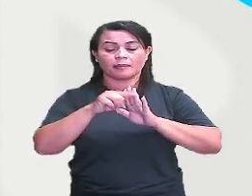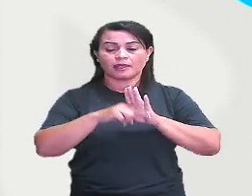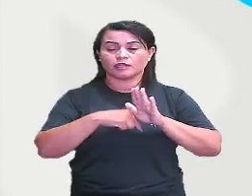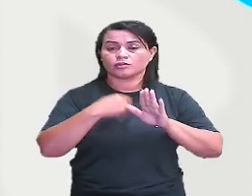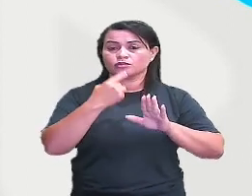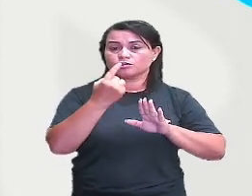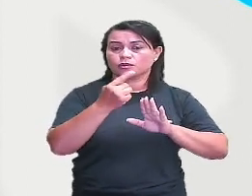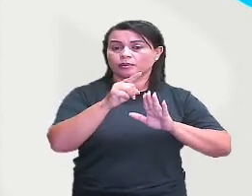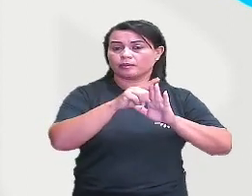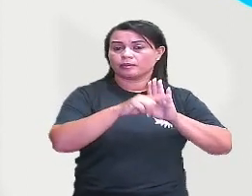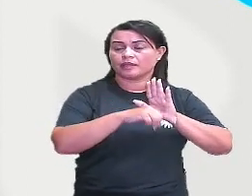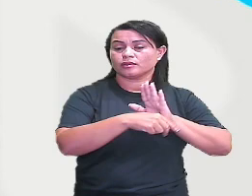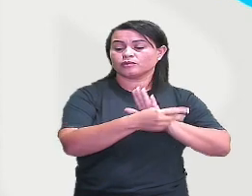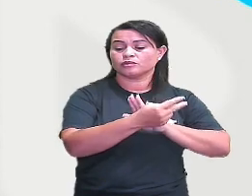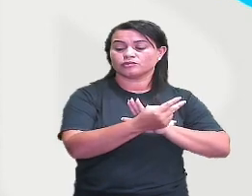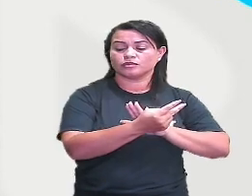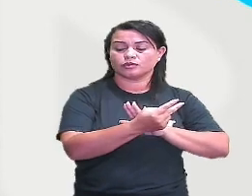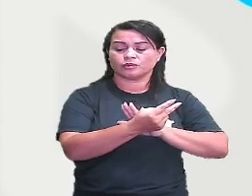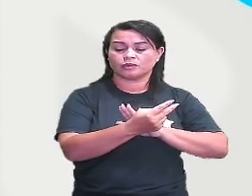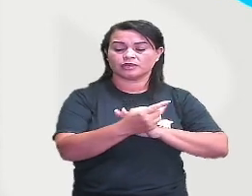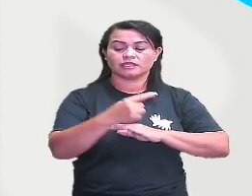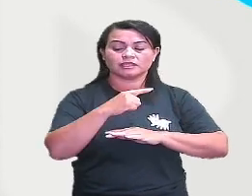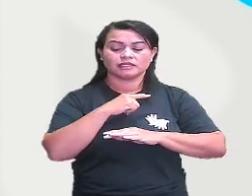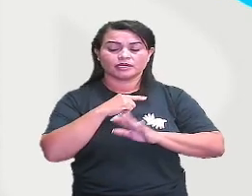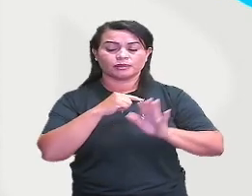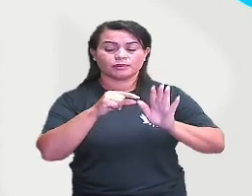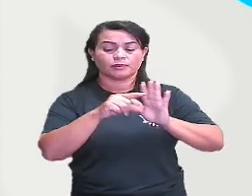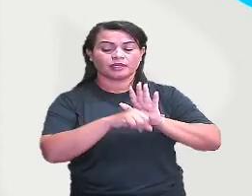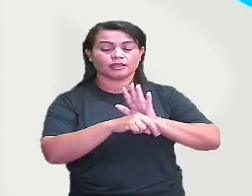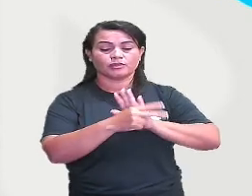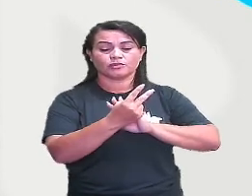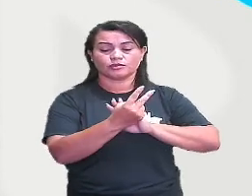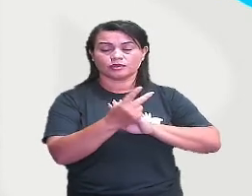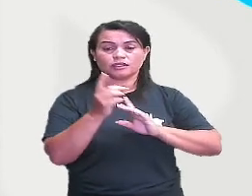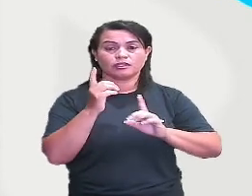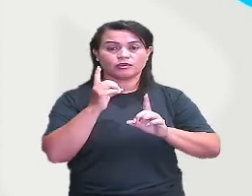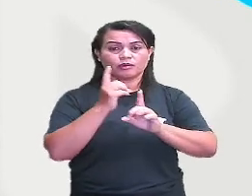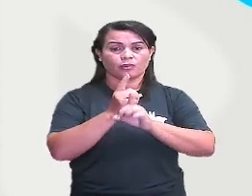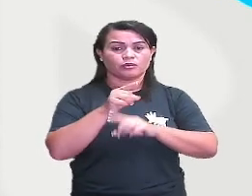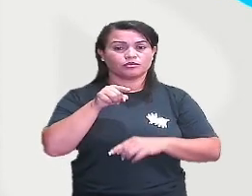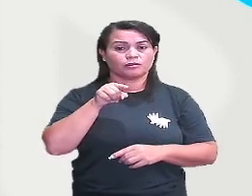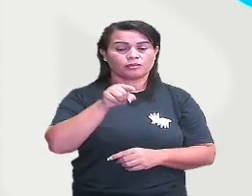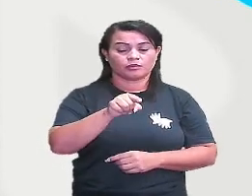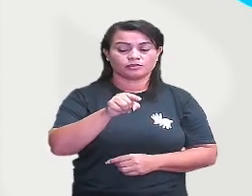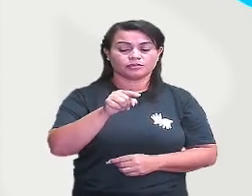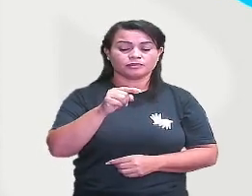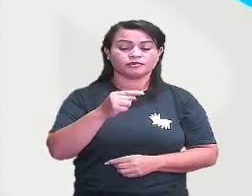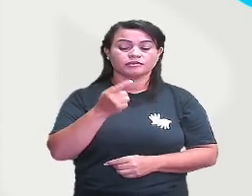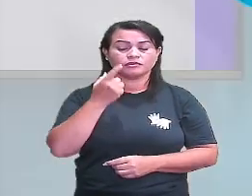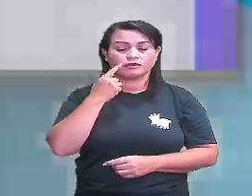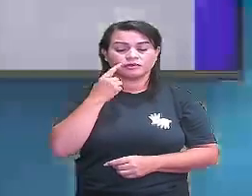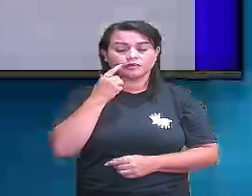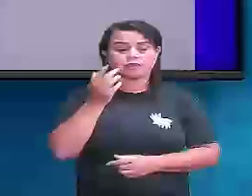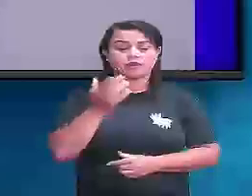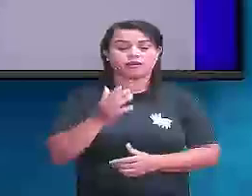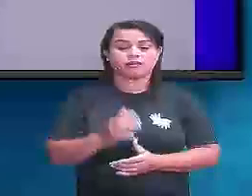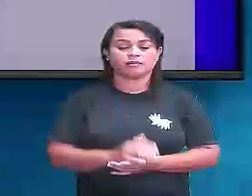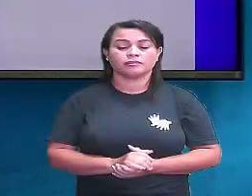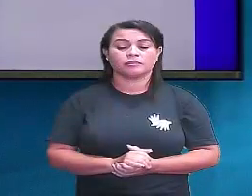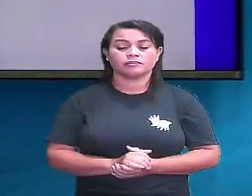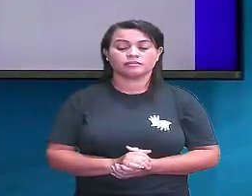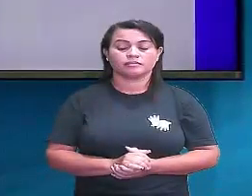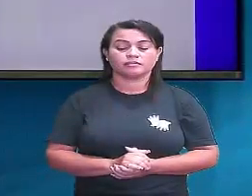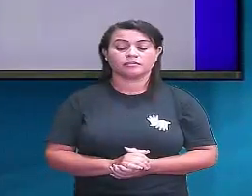1, menos 2, tá? Então, menos 2 aqui, eu encontro o ponto. Vamos para cá agora, ó.